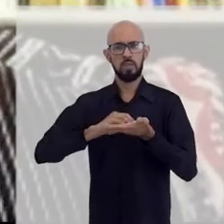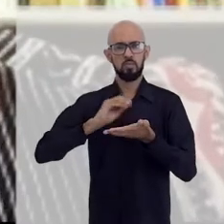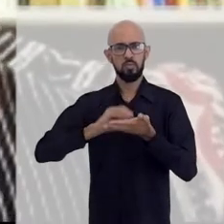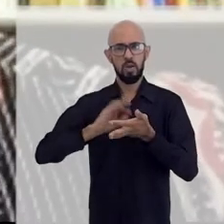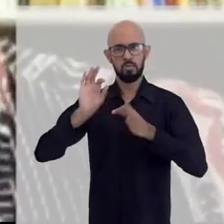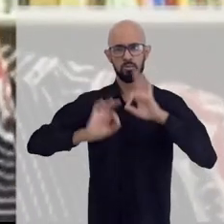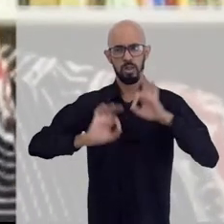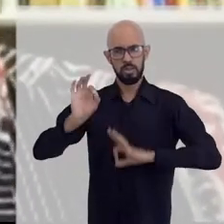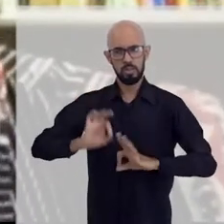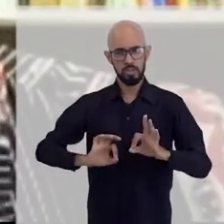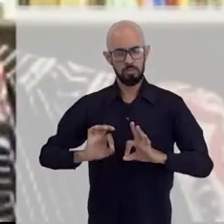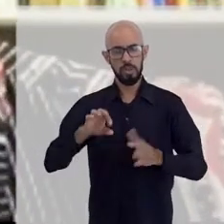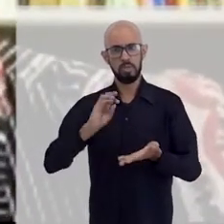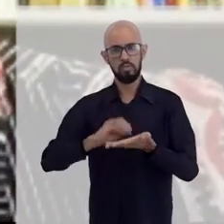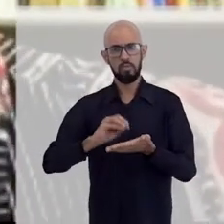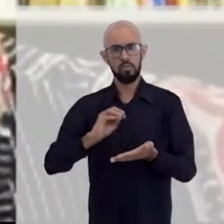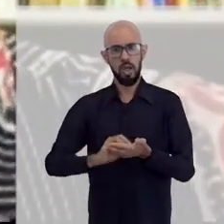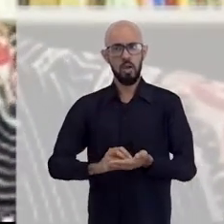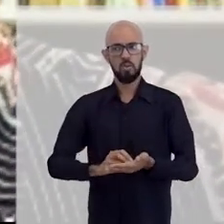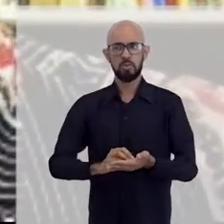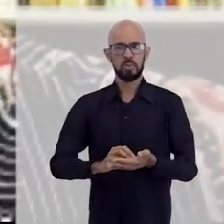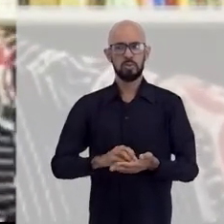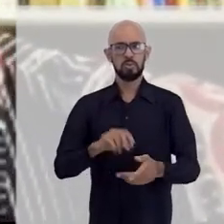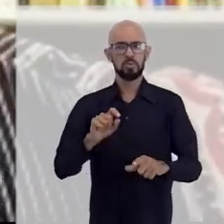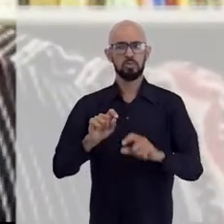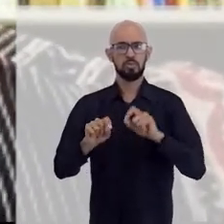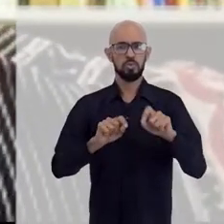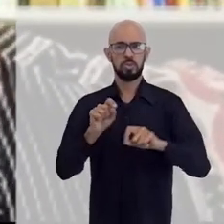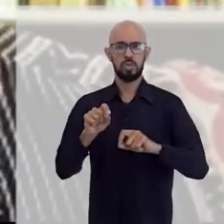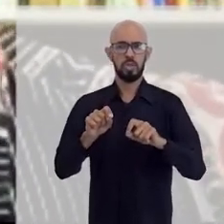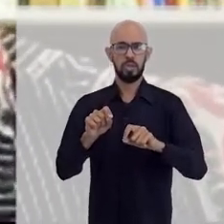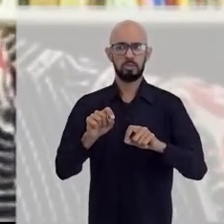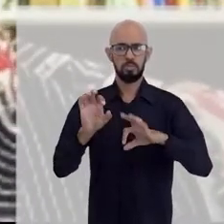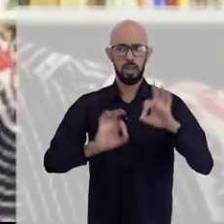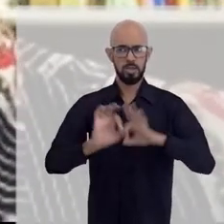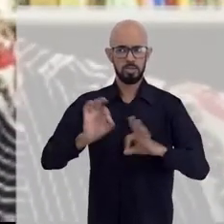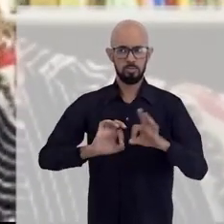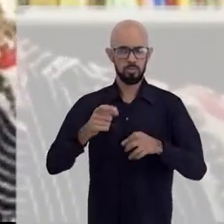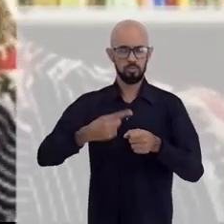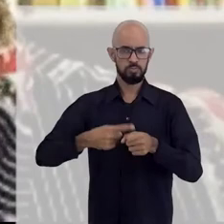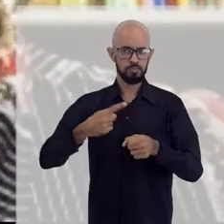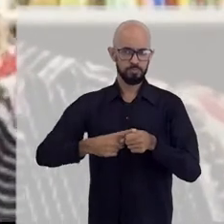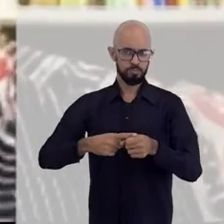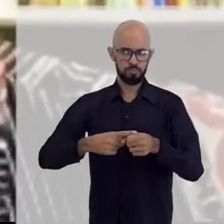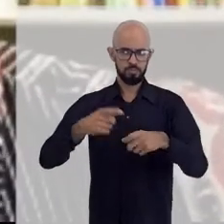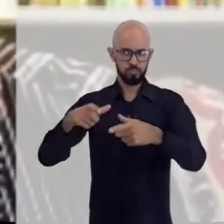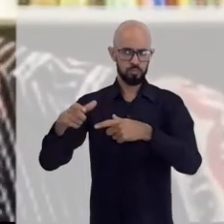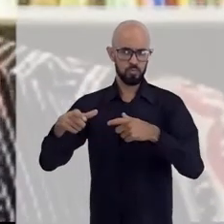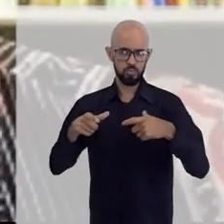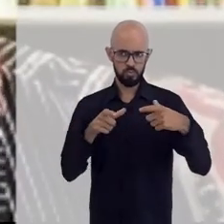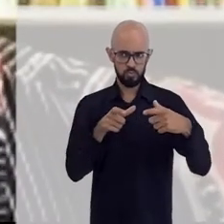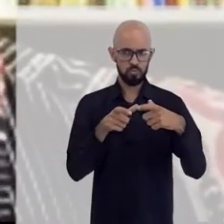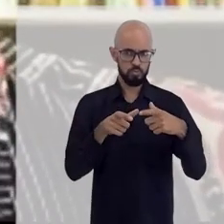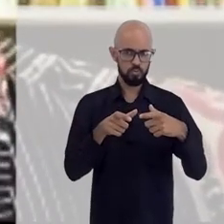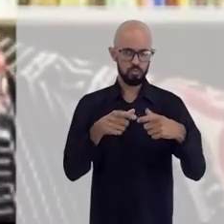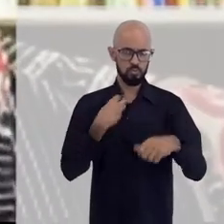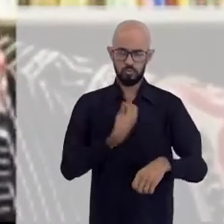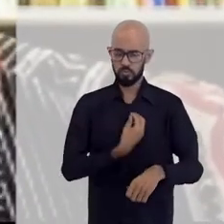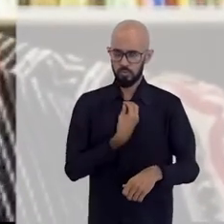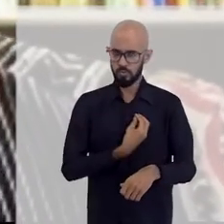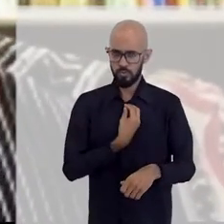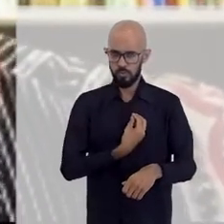manejo, dessa falta de planejamento, da falta de planejamento das nossas cidades, dos nossos espaços, né,